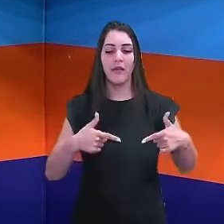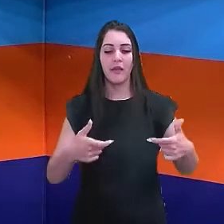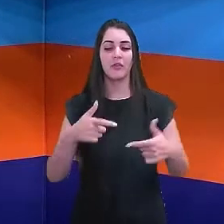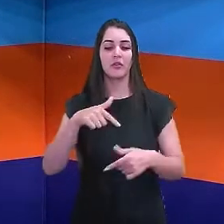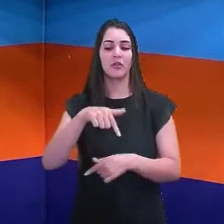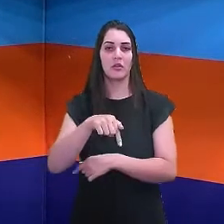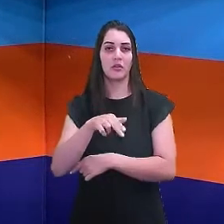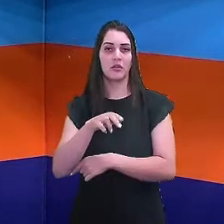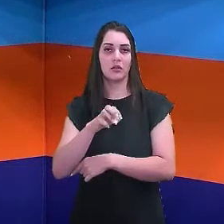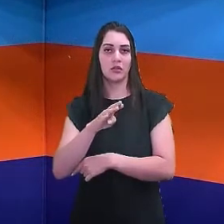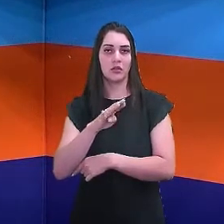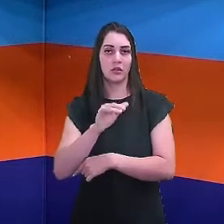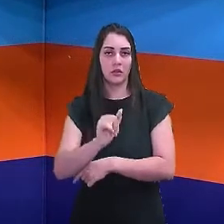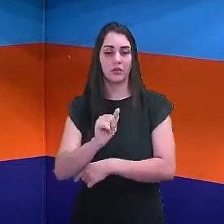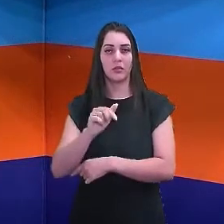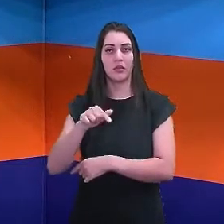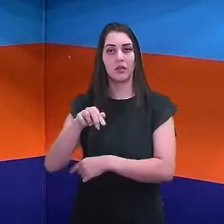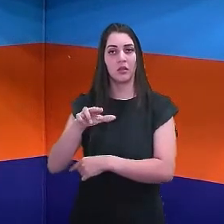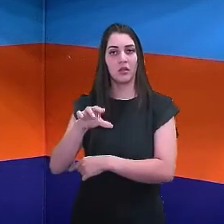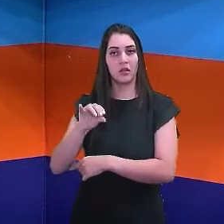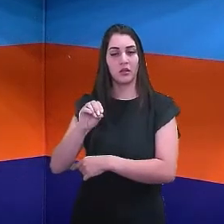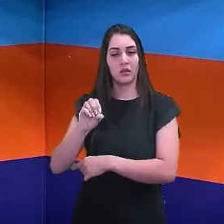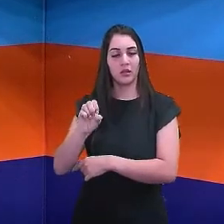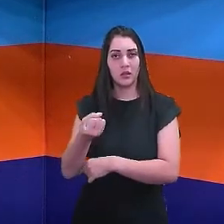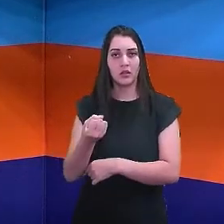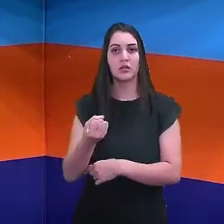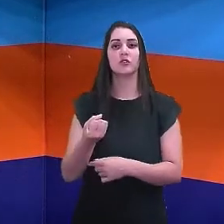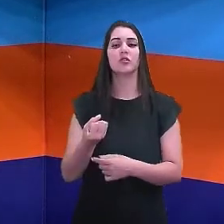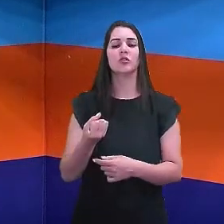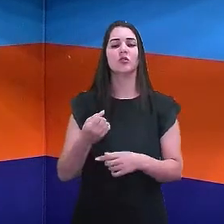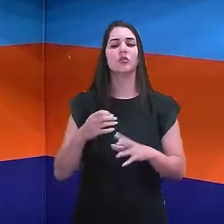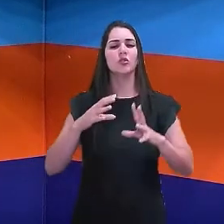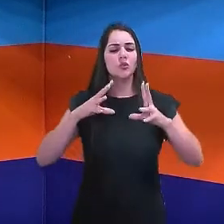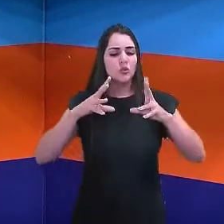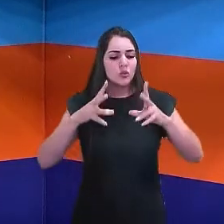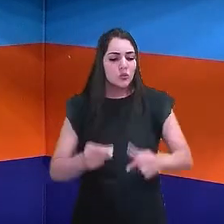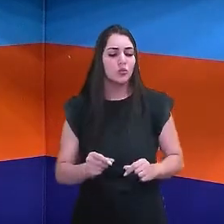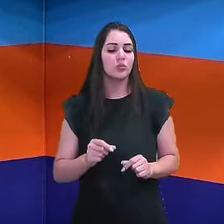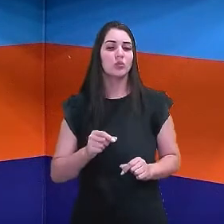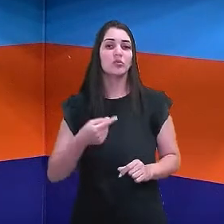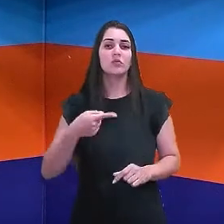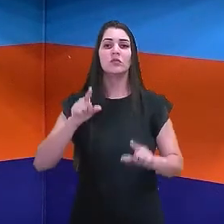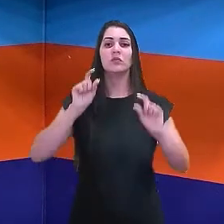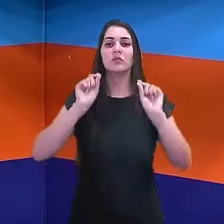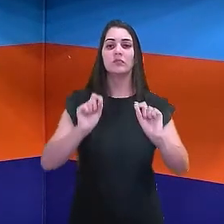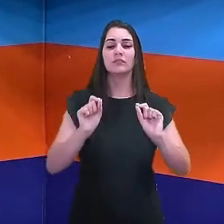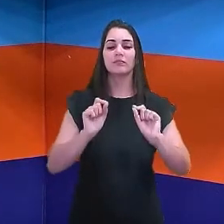Bahia, Pernambuco, Ceará. Tudo isso vai